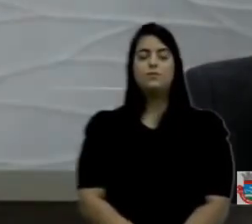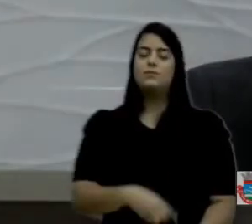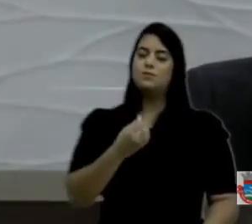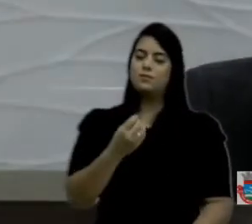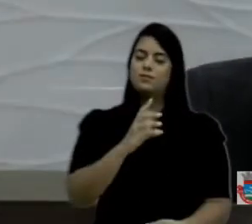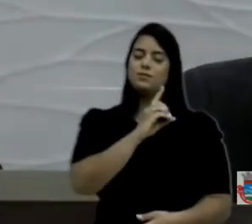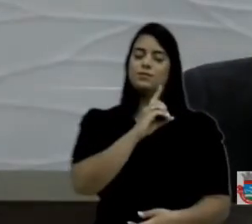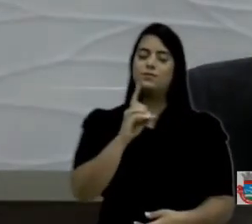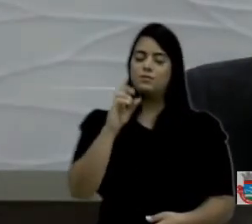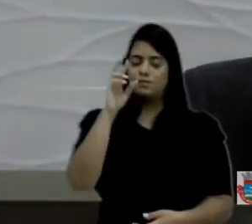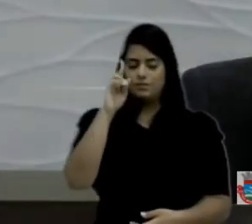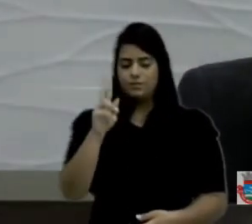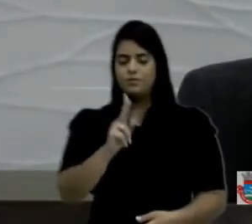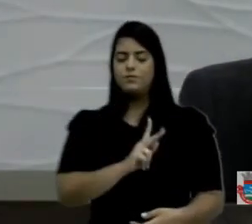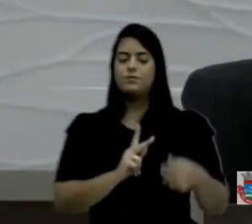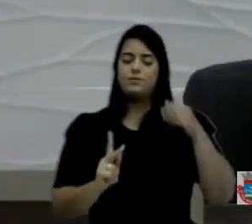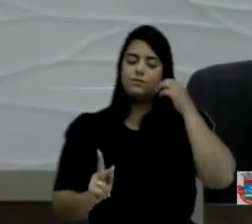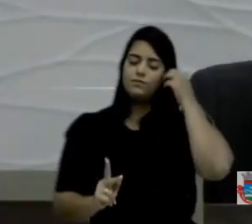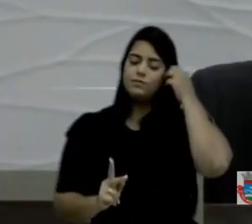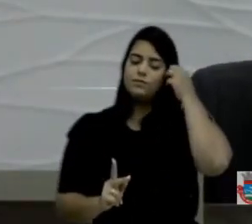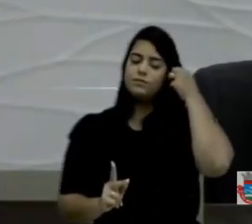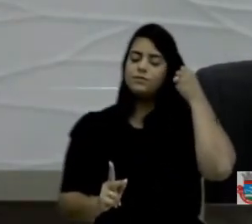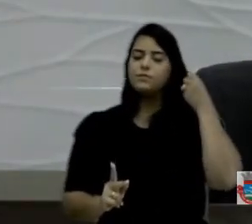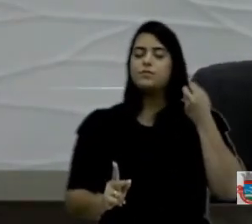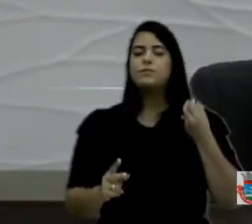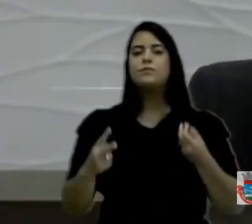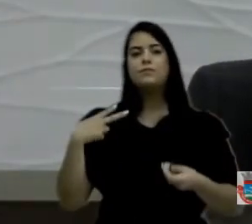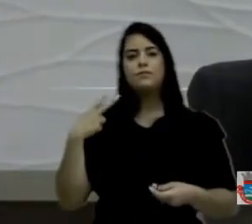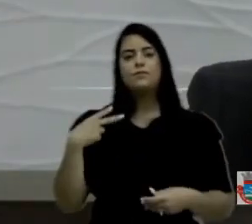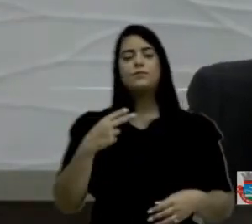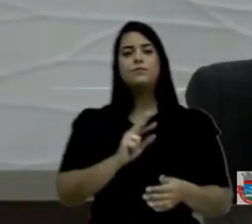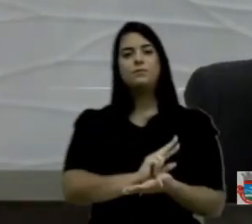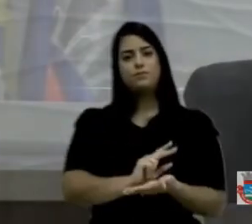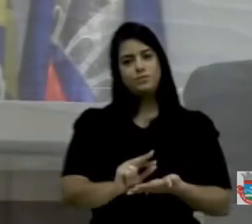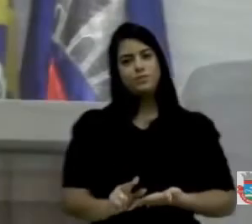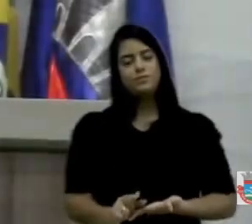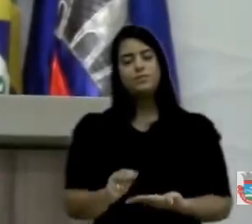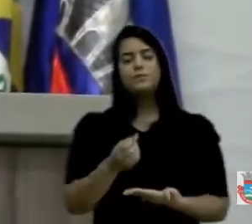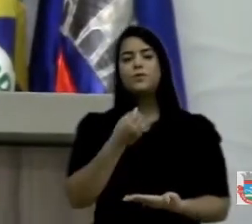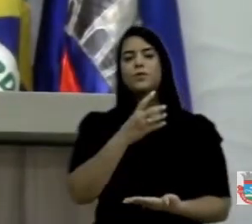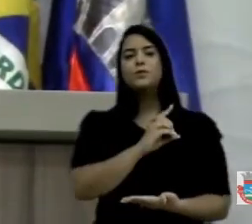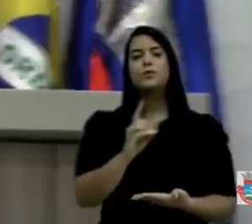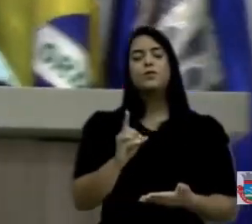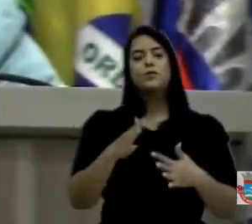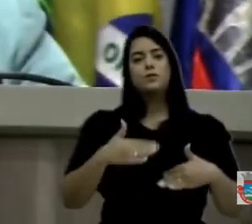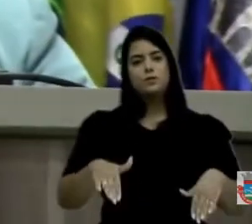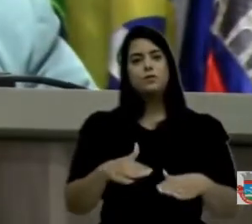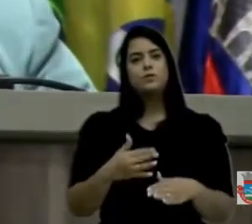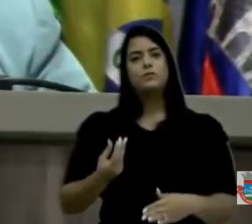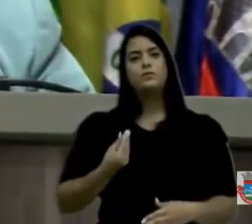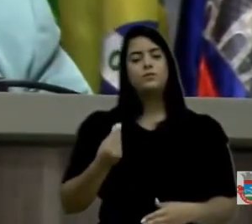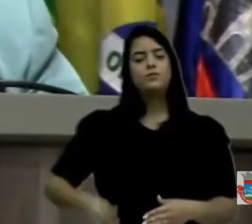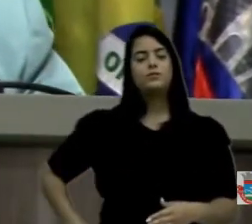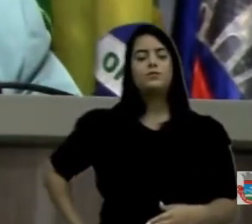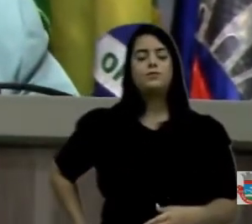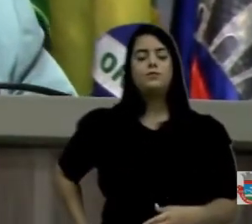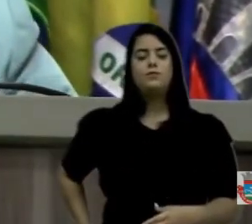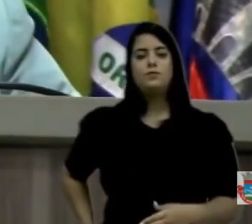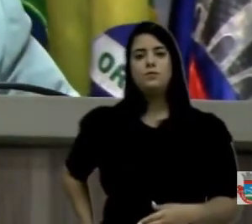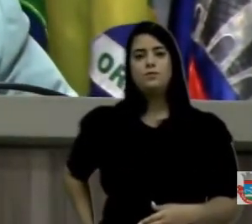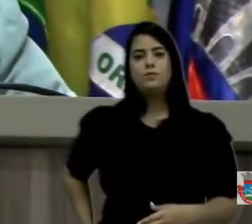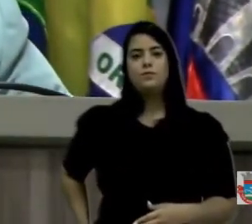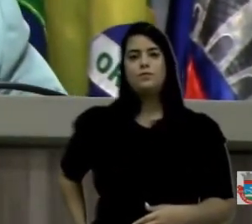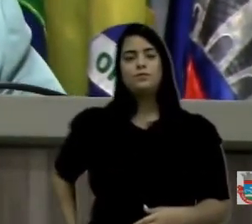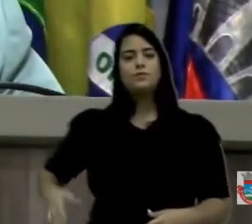Bom dia senhor presidente Bom dia senhores vereadores senhora vereadora Bom dia a todos presentes Bom dia a todos que est nos